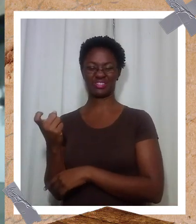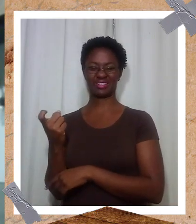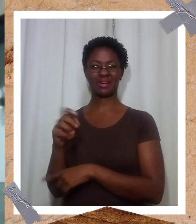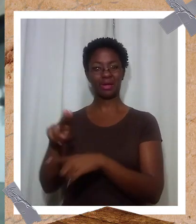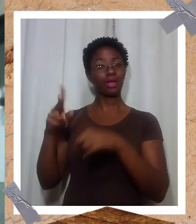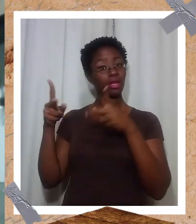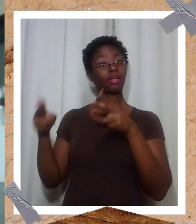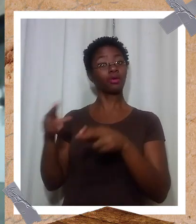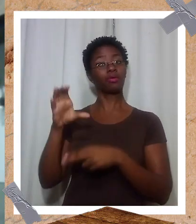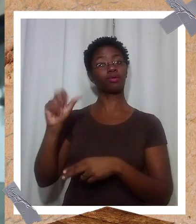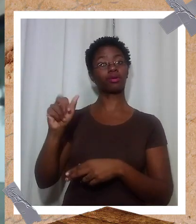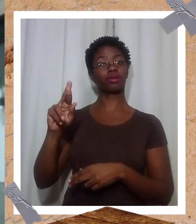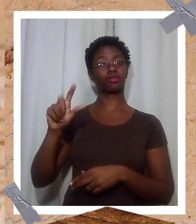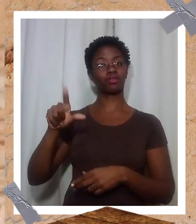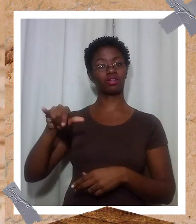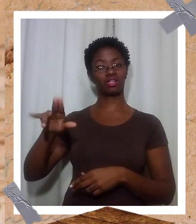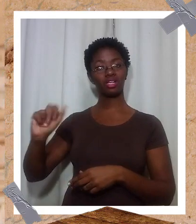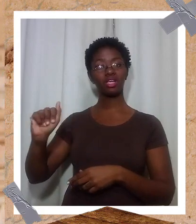tudo para sair daquela realidade.